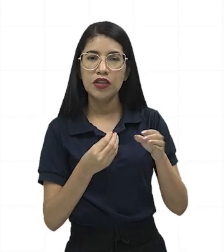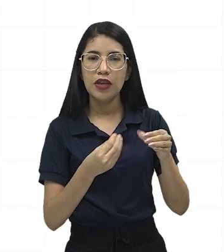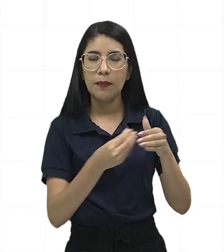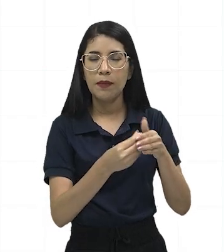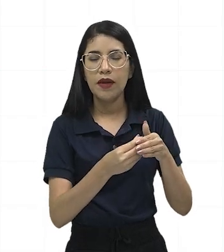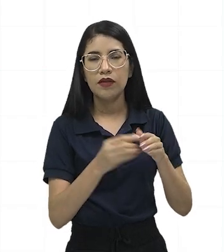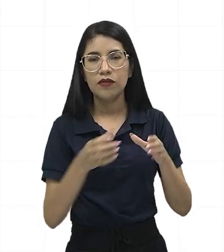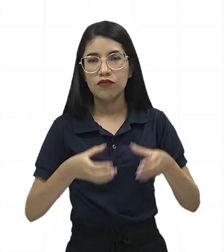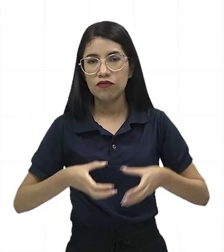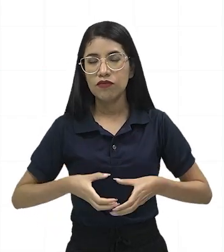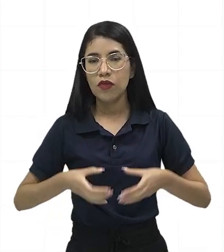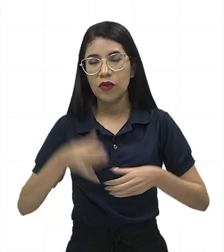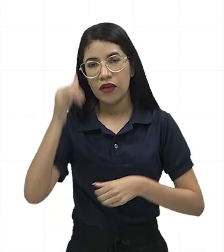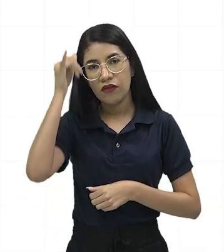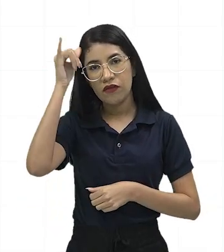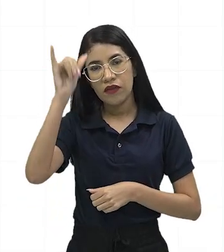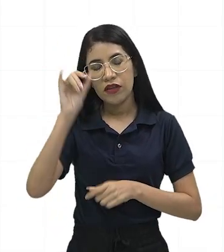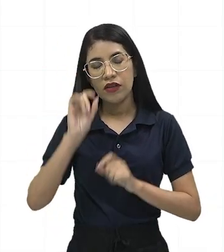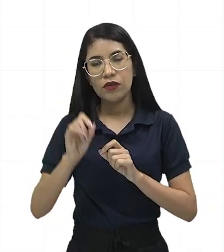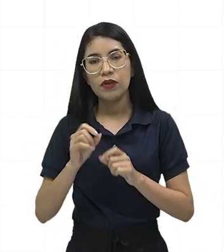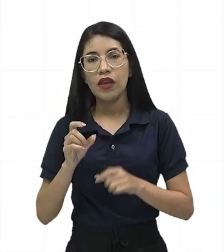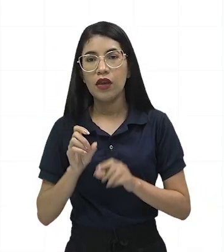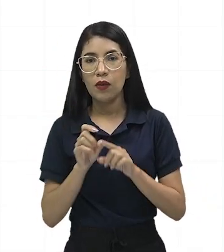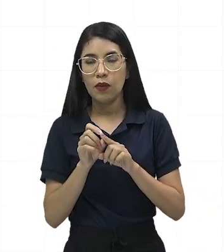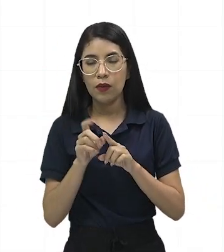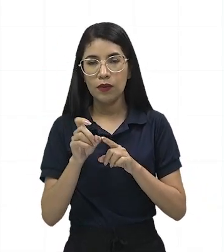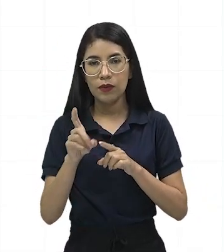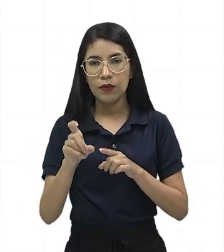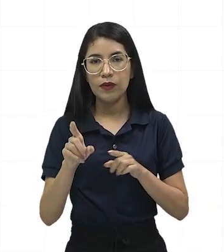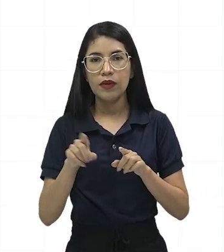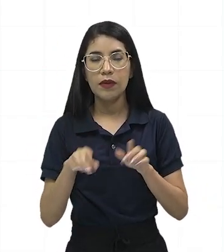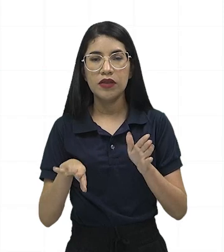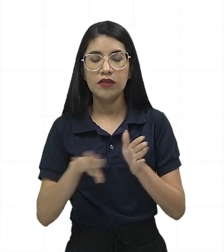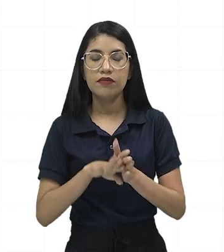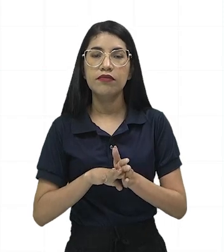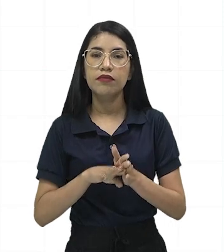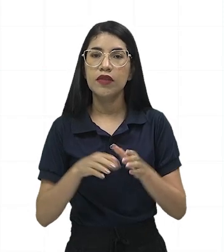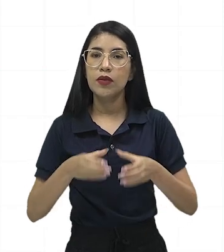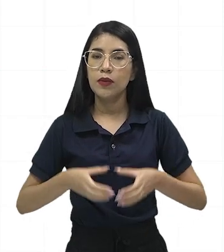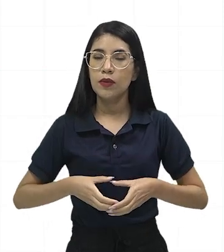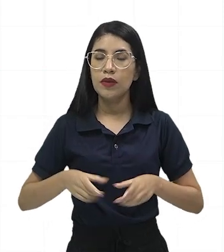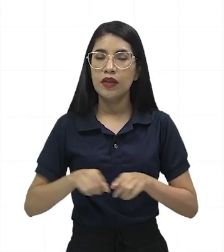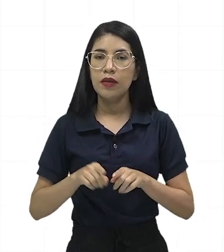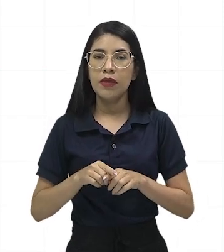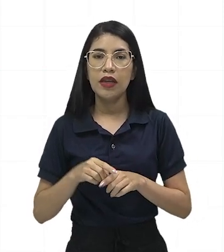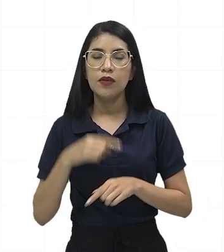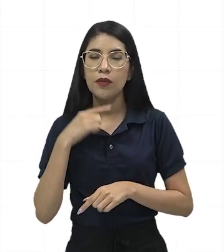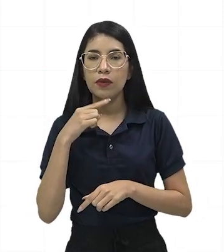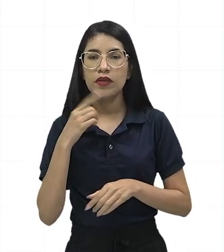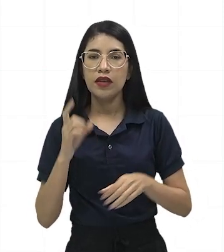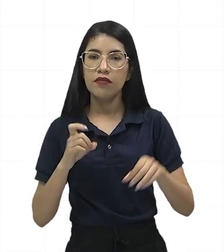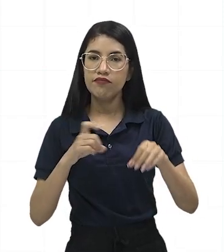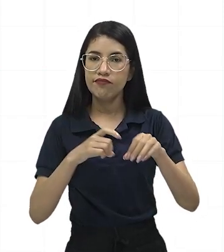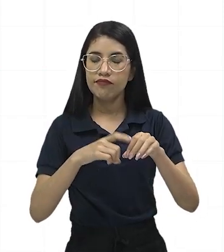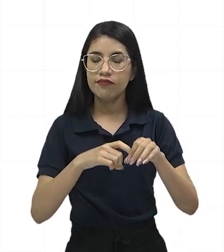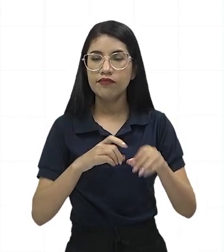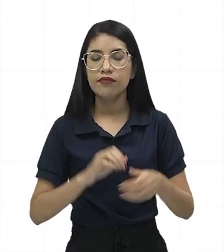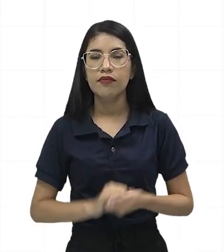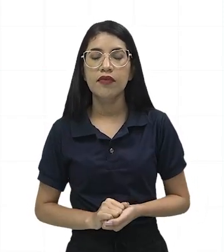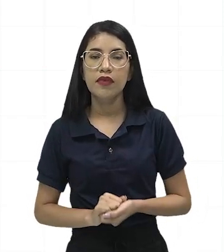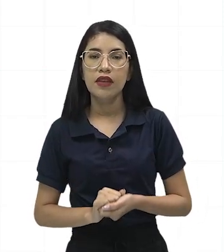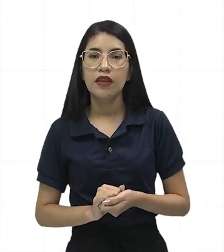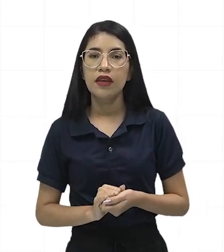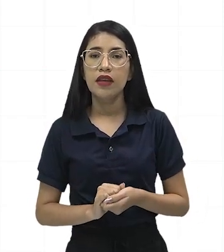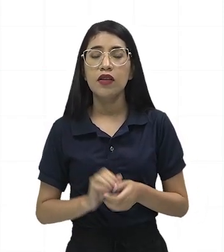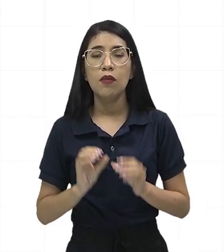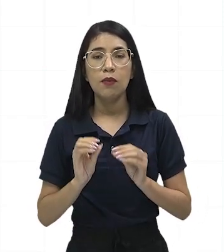uma barreira que impede a chegada do sêmen ao útero e, consequentemente, a fecundação do ovócito. Então, nesse caso, o diafragma